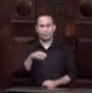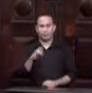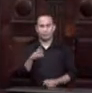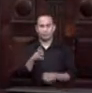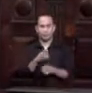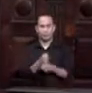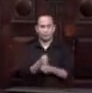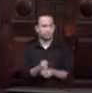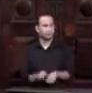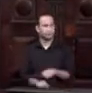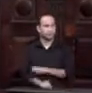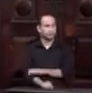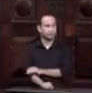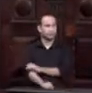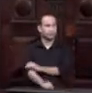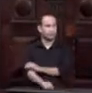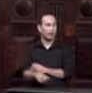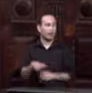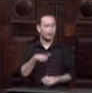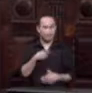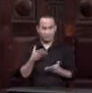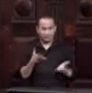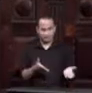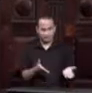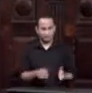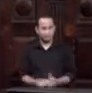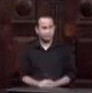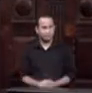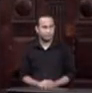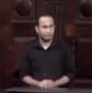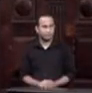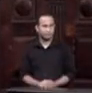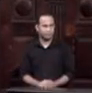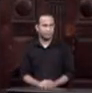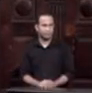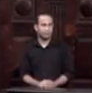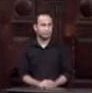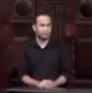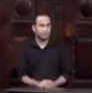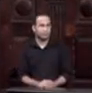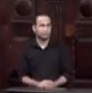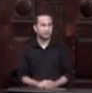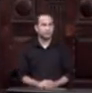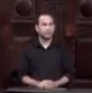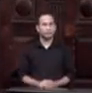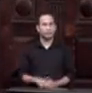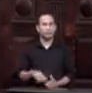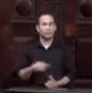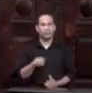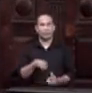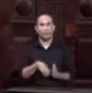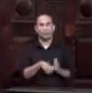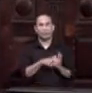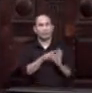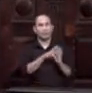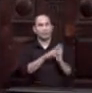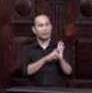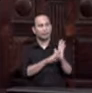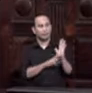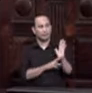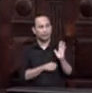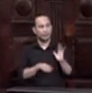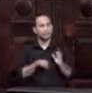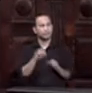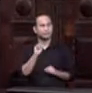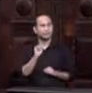Temos aqui uma redação que